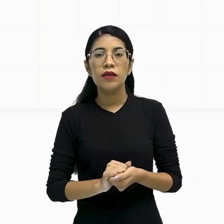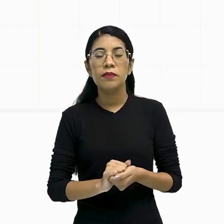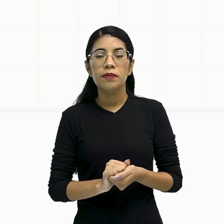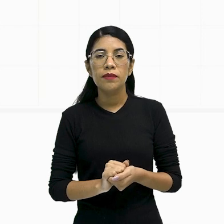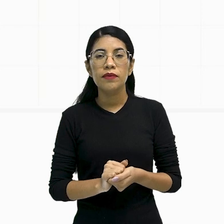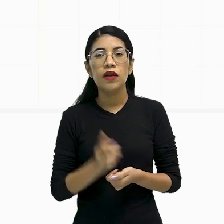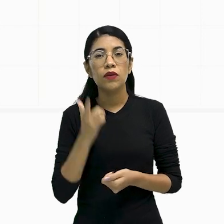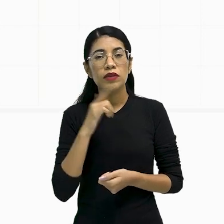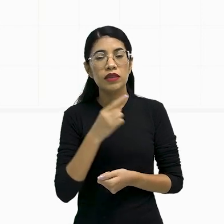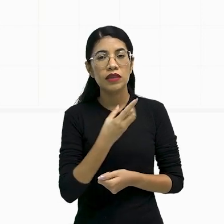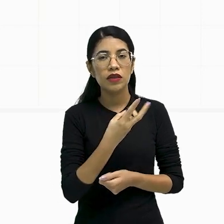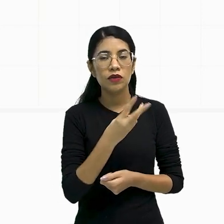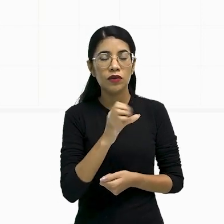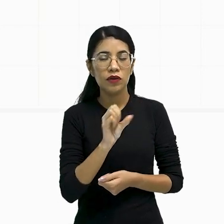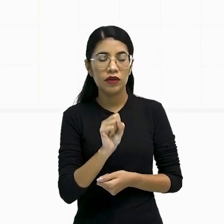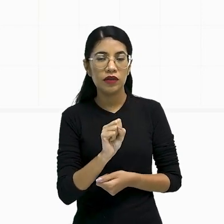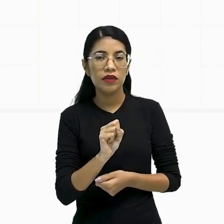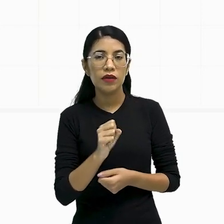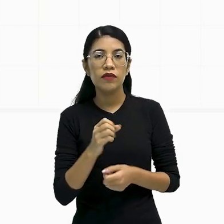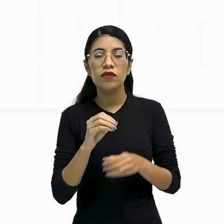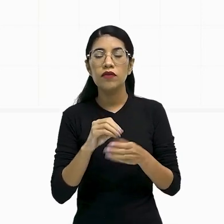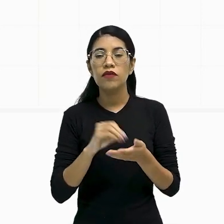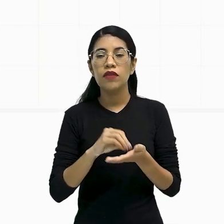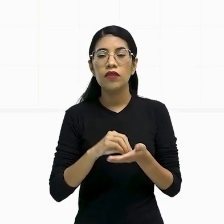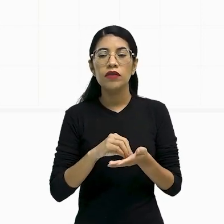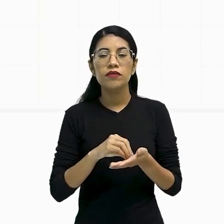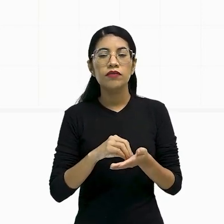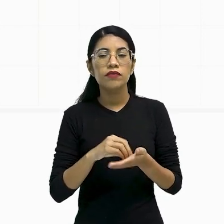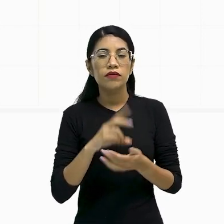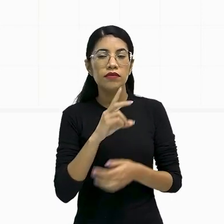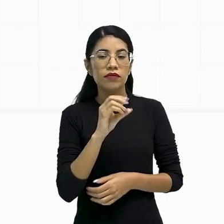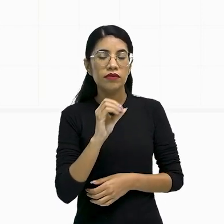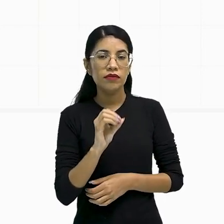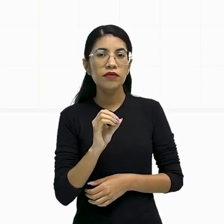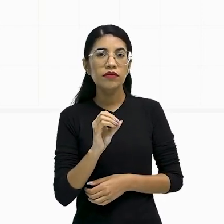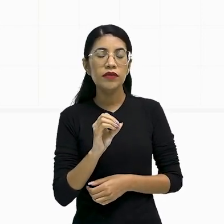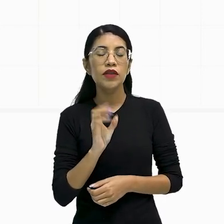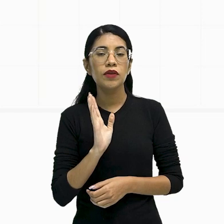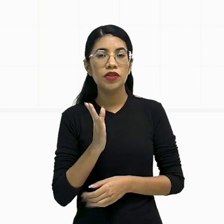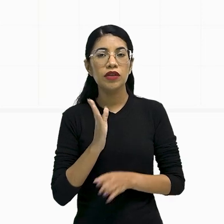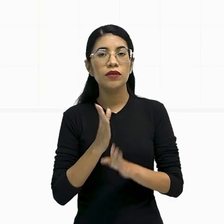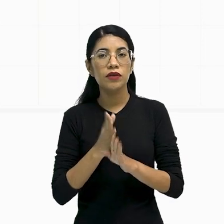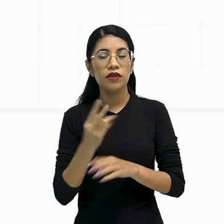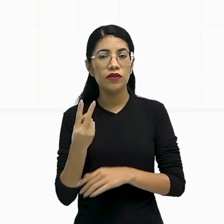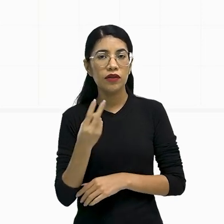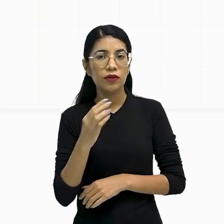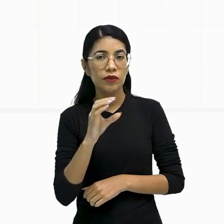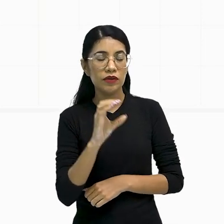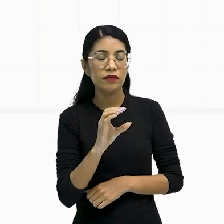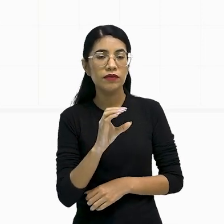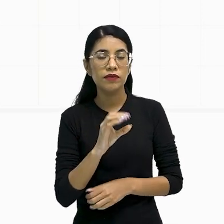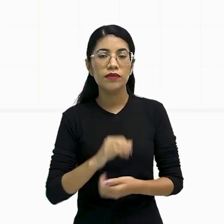só 50 aqui dentro, tá? Então eu já encontrei o valor do ângulo C.